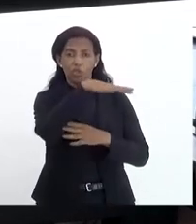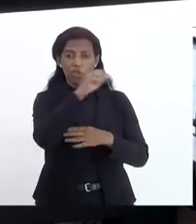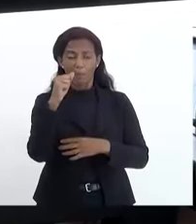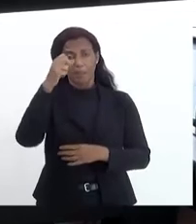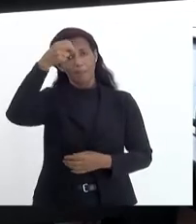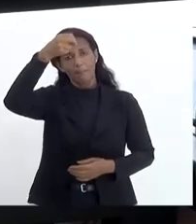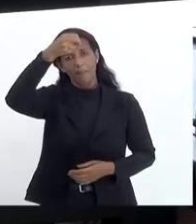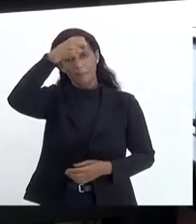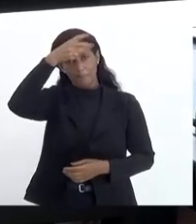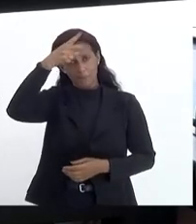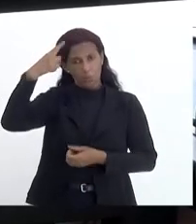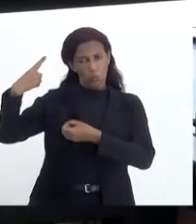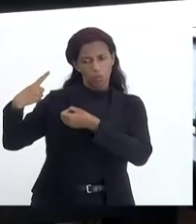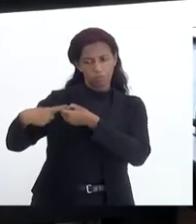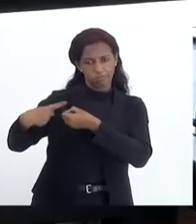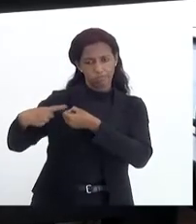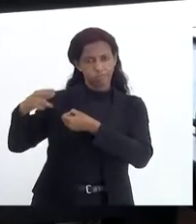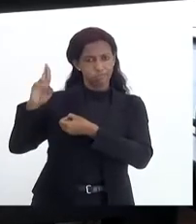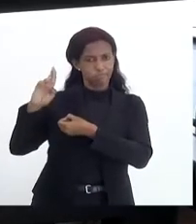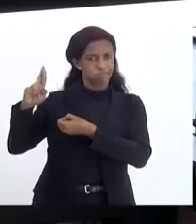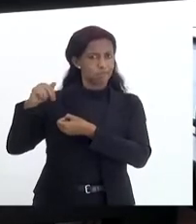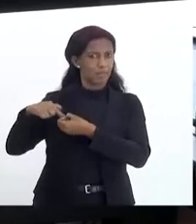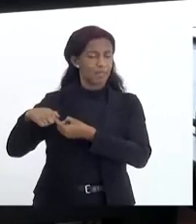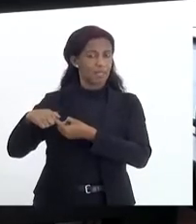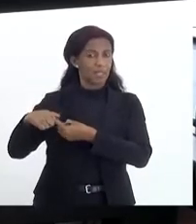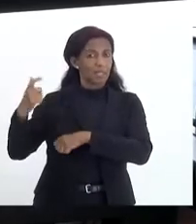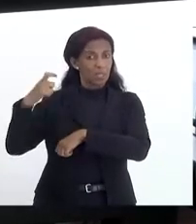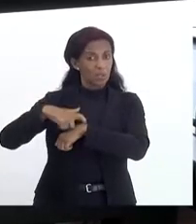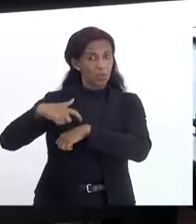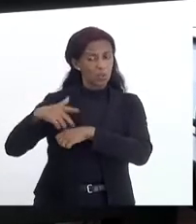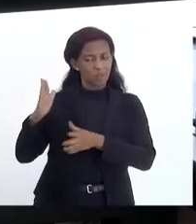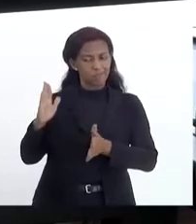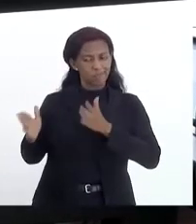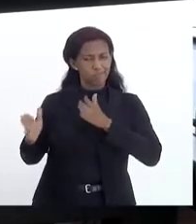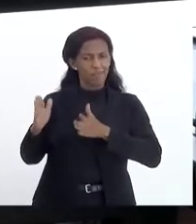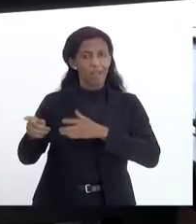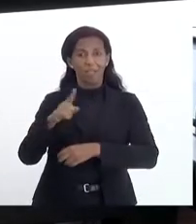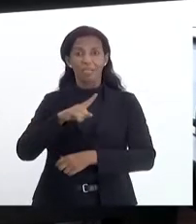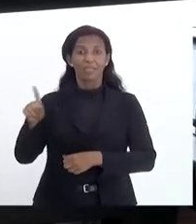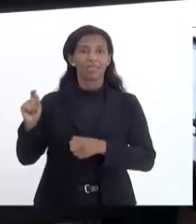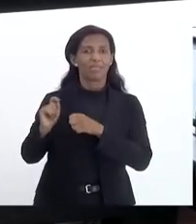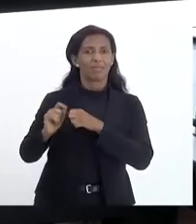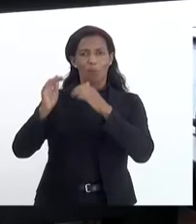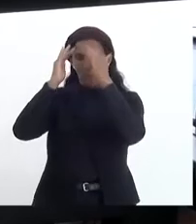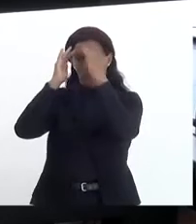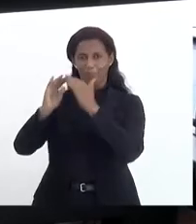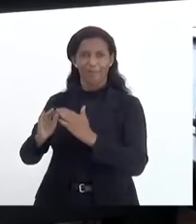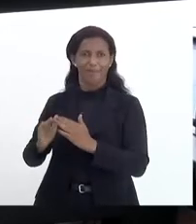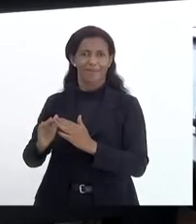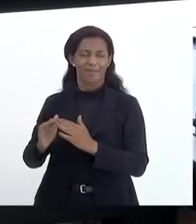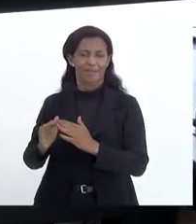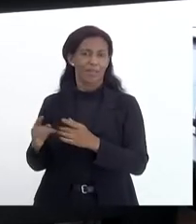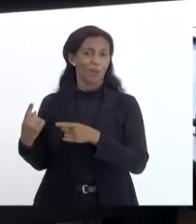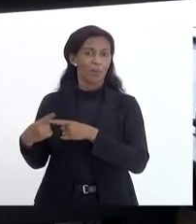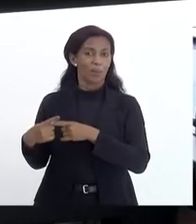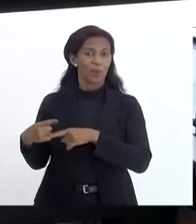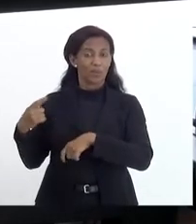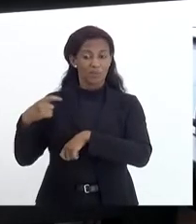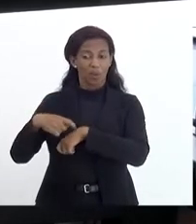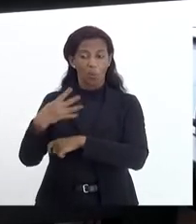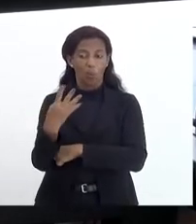município competente e no prazo estipulado pelo município não cumprirem. Perfeito. Porque a gente estipular